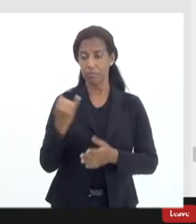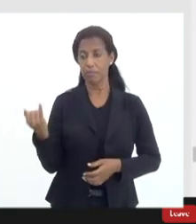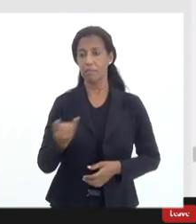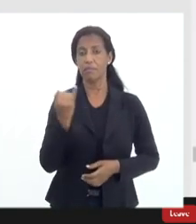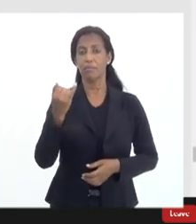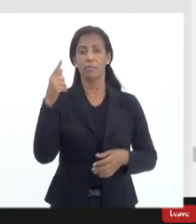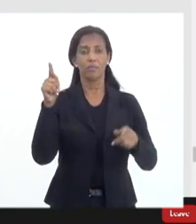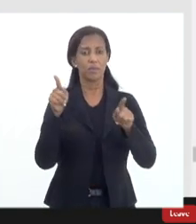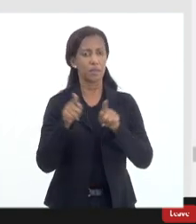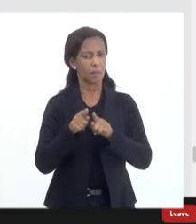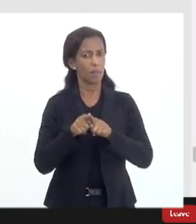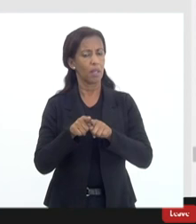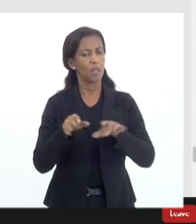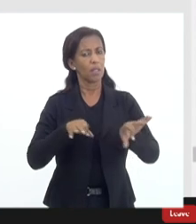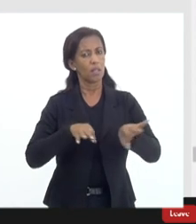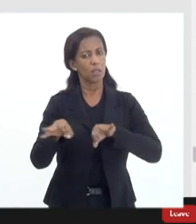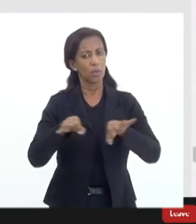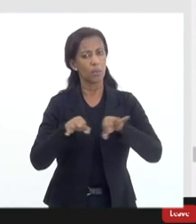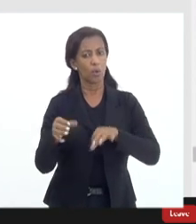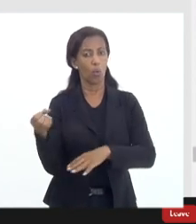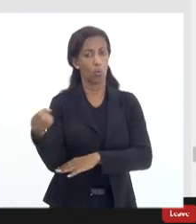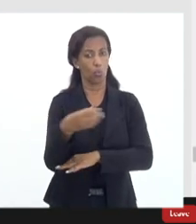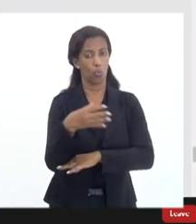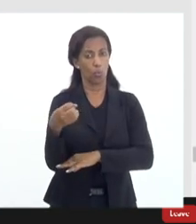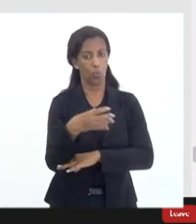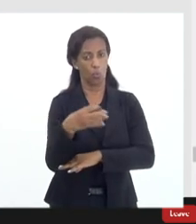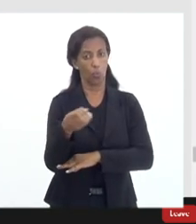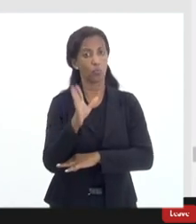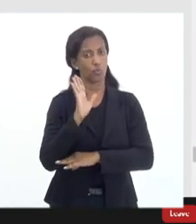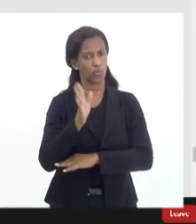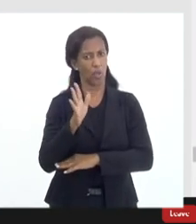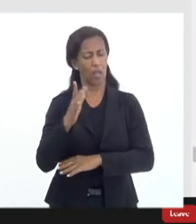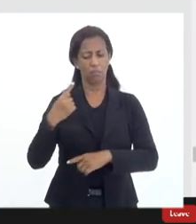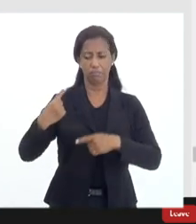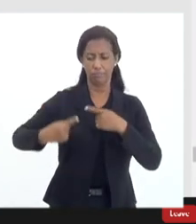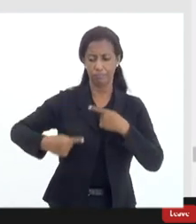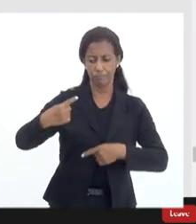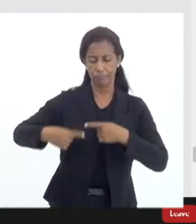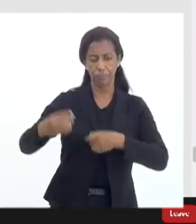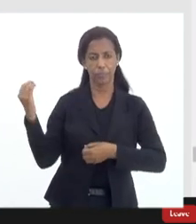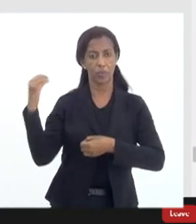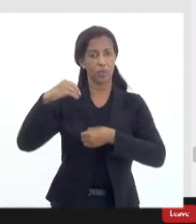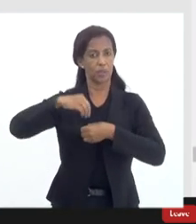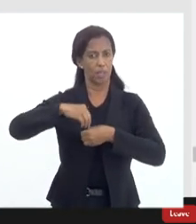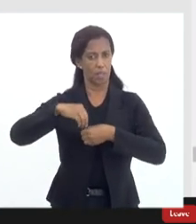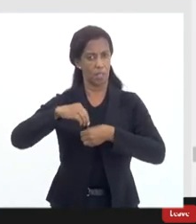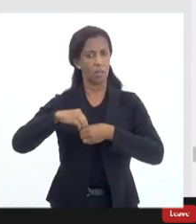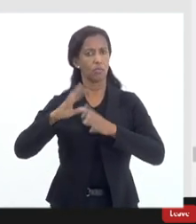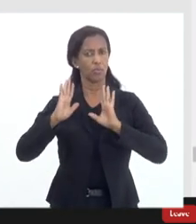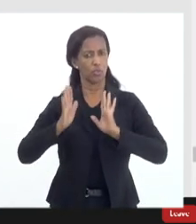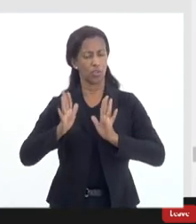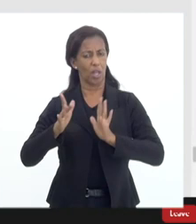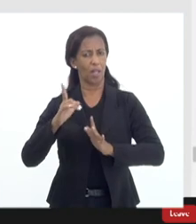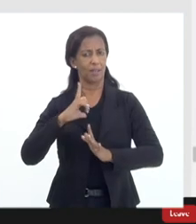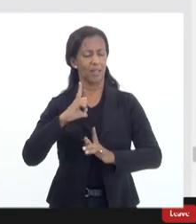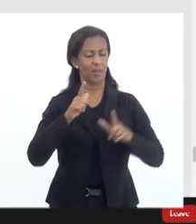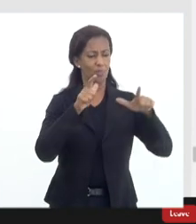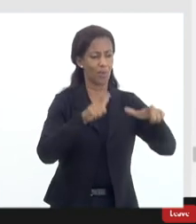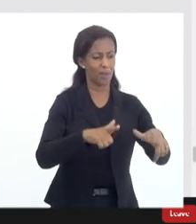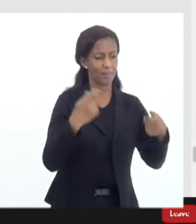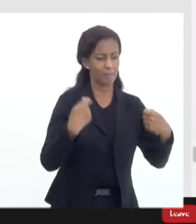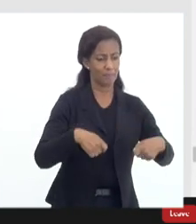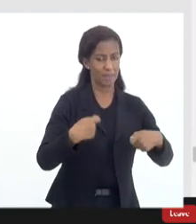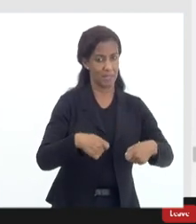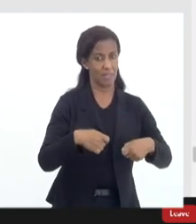também que se coloque o planejamento das novas unidades, né? Isso já vem sendo discutido na rede. A gente tem algumas manchas no estado com carências. O